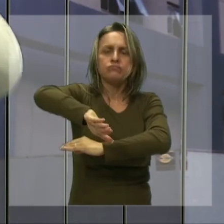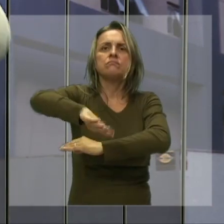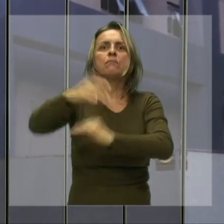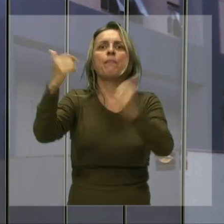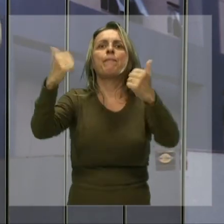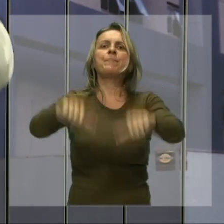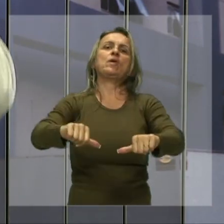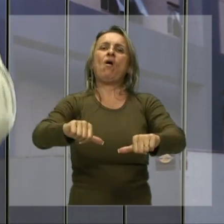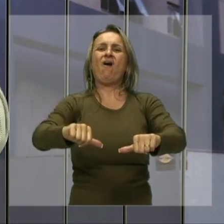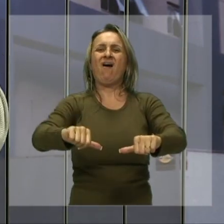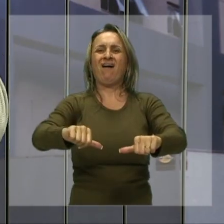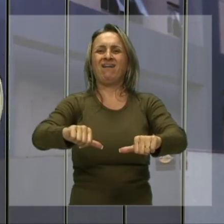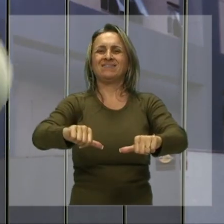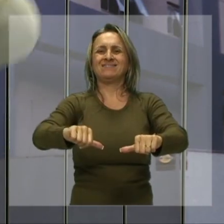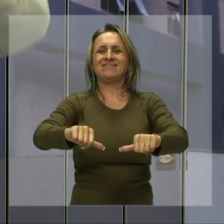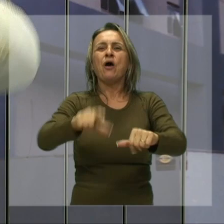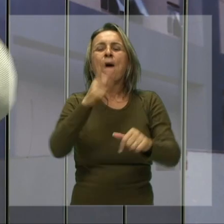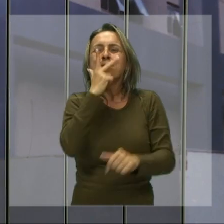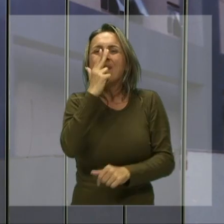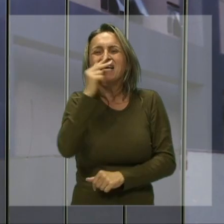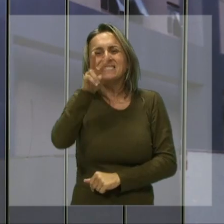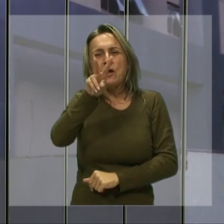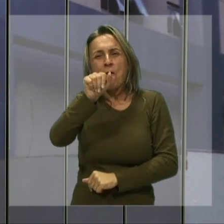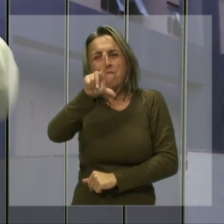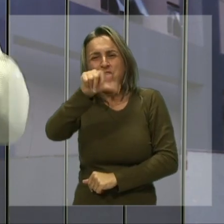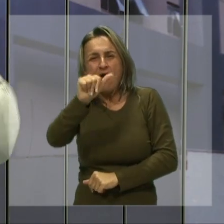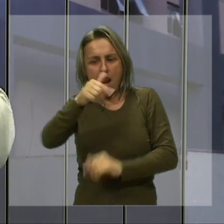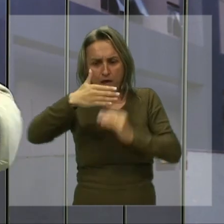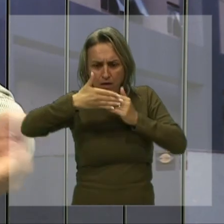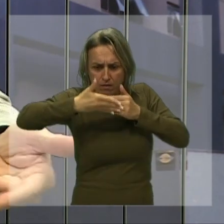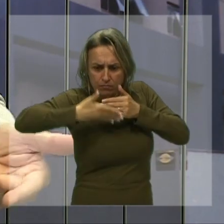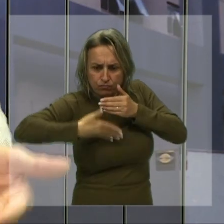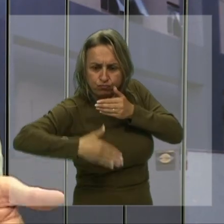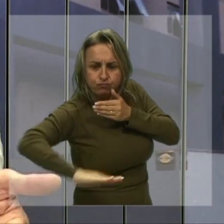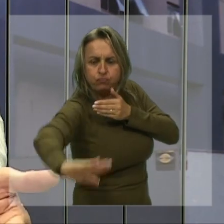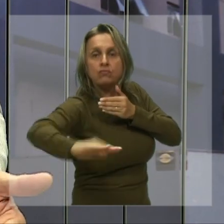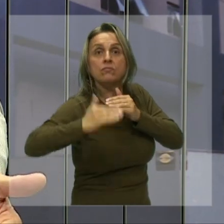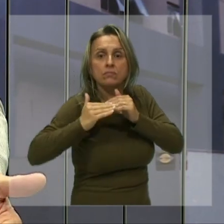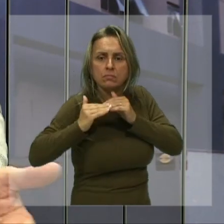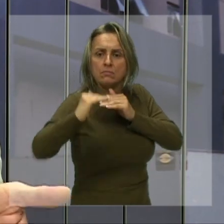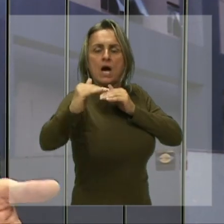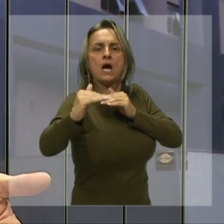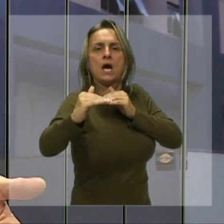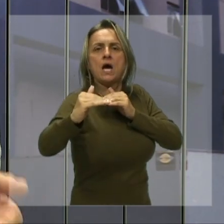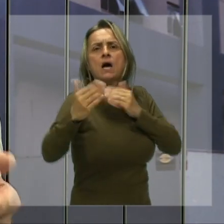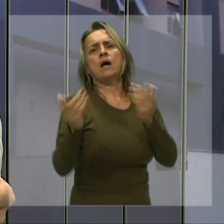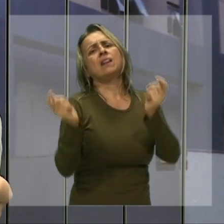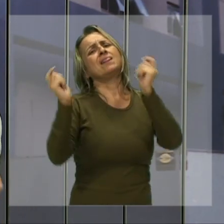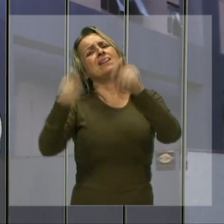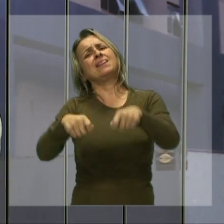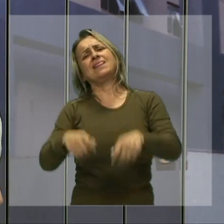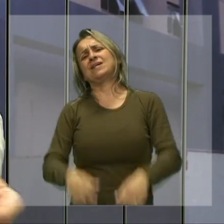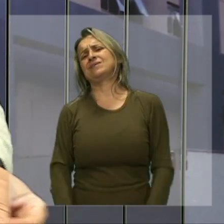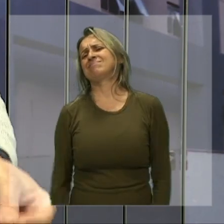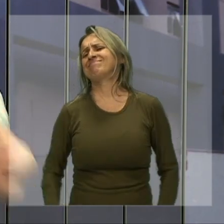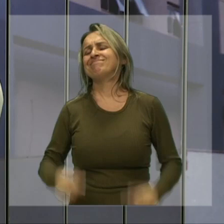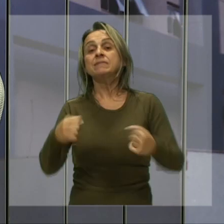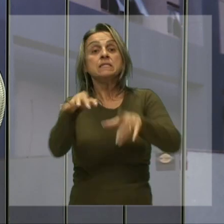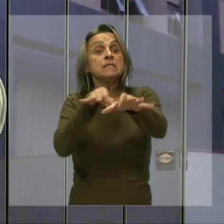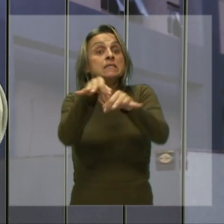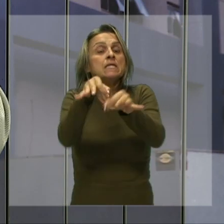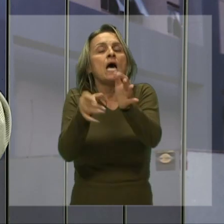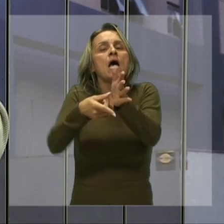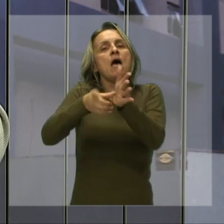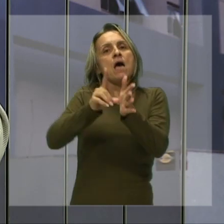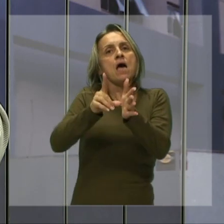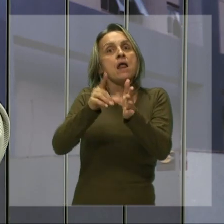assim fora. Ela ficou com uma vala fora, por cima do calçamento. Quer dizer, não dá. Tem que ter um planejamento de quando abre